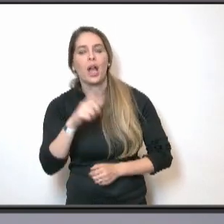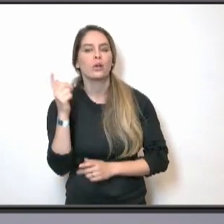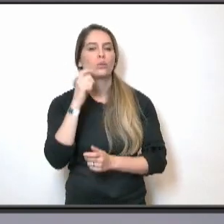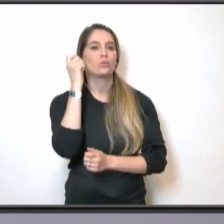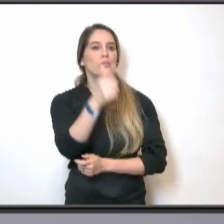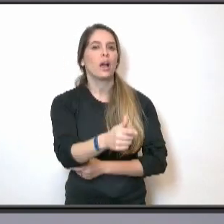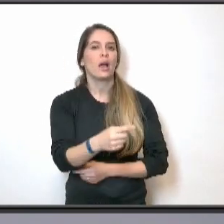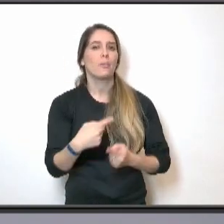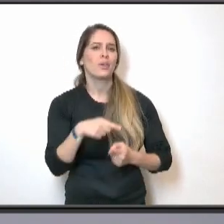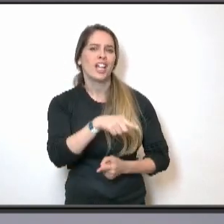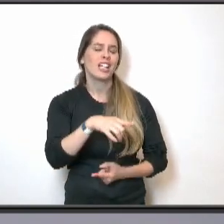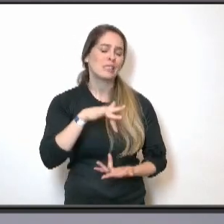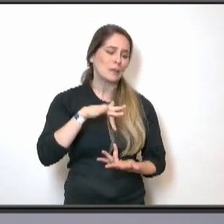estava.